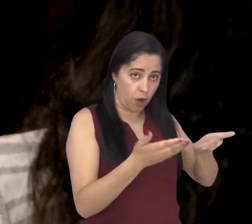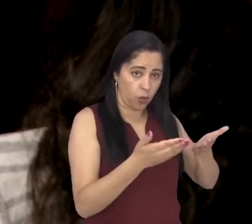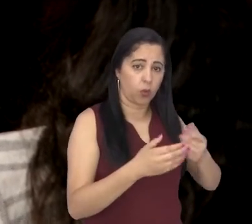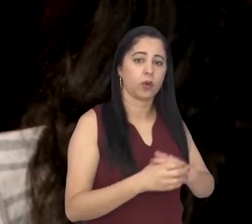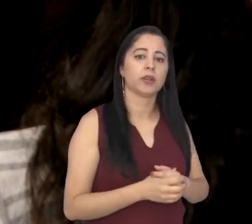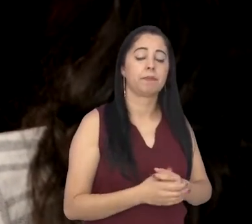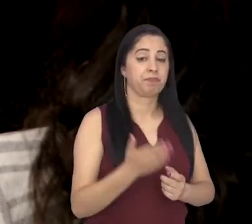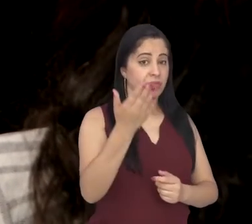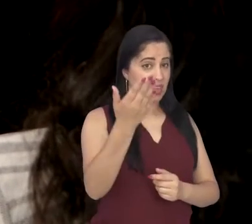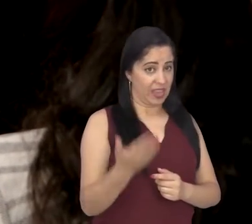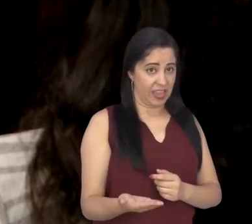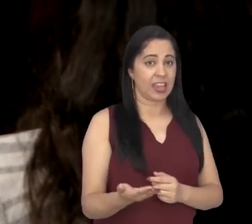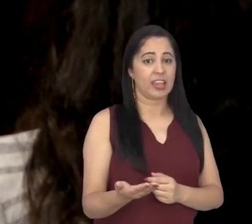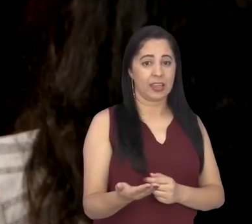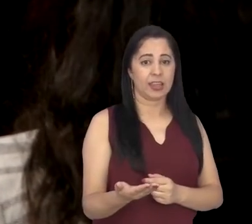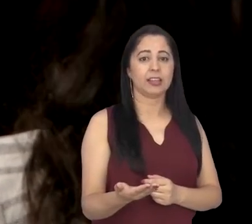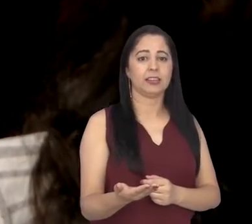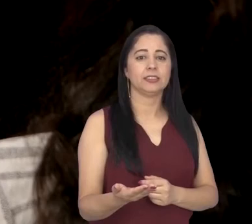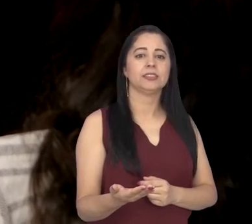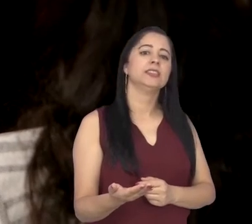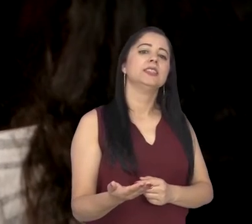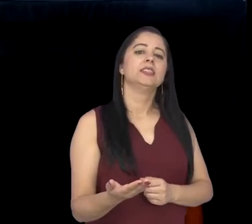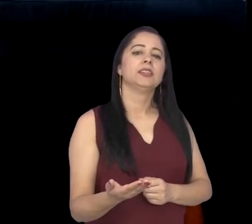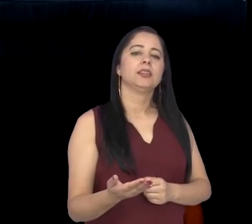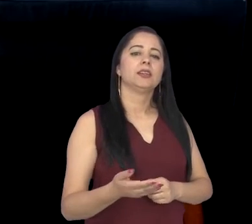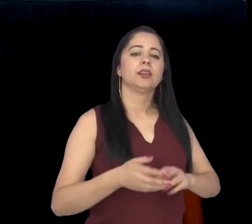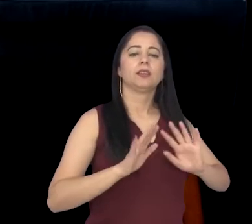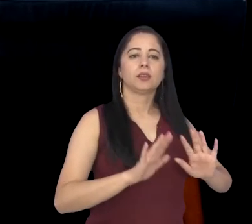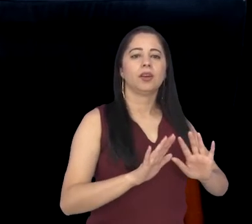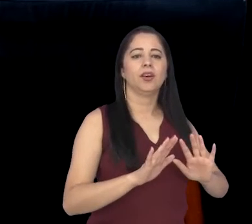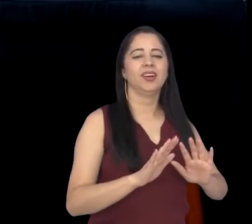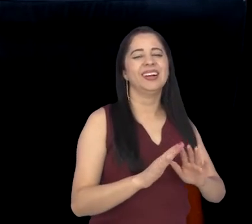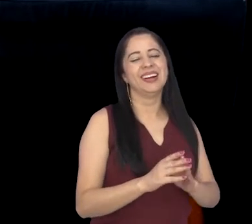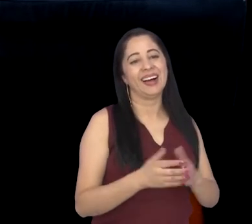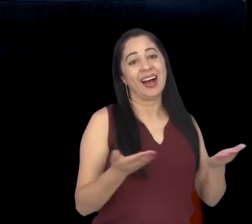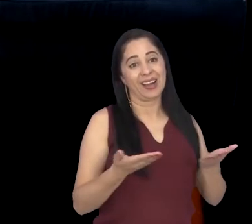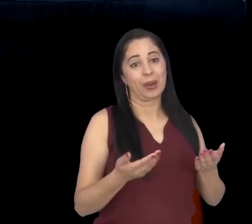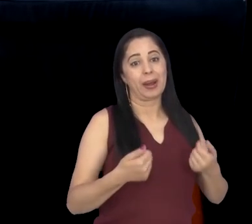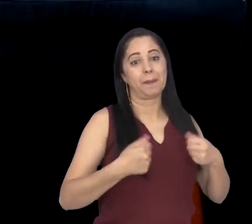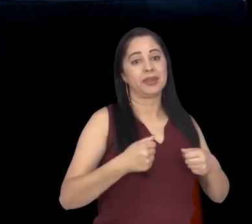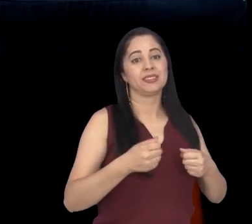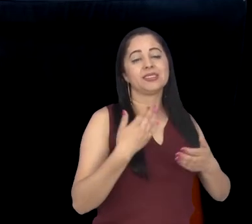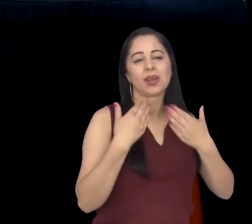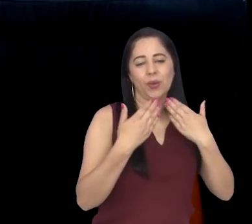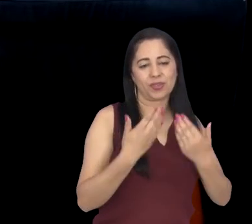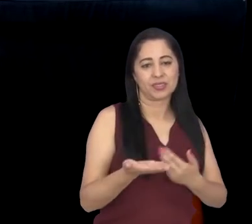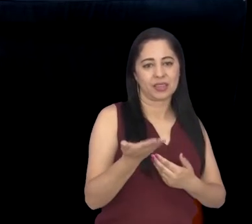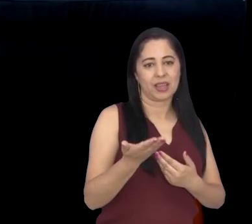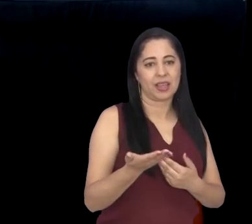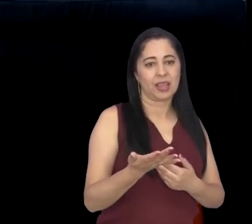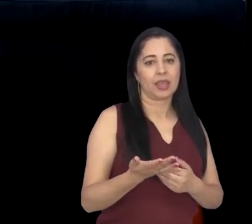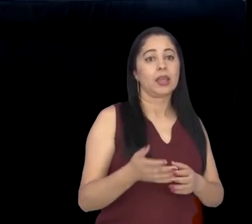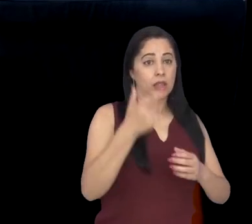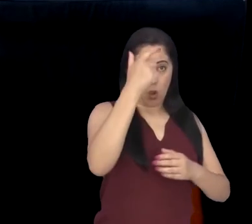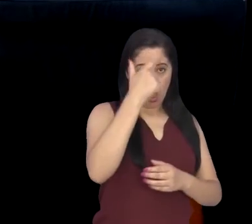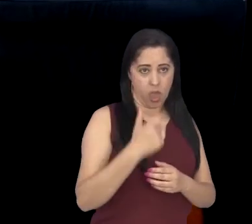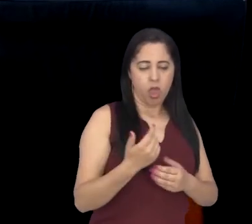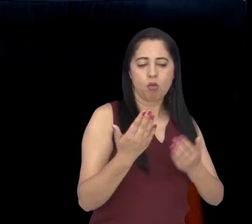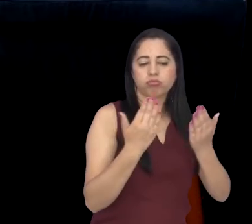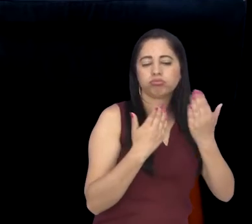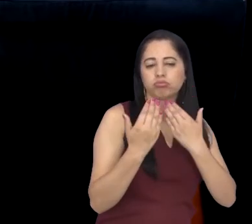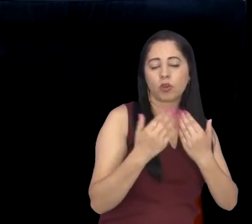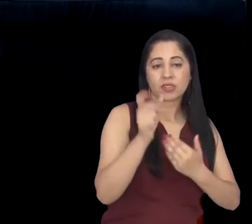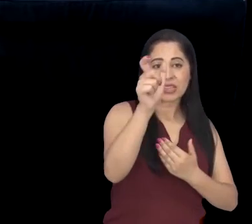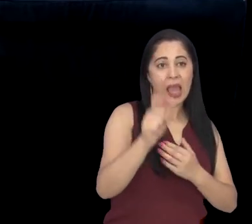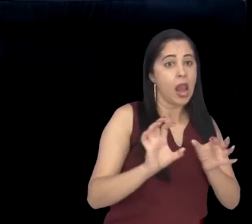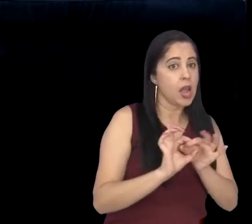É que o Caetano, a Dedé faz tudo por ele agora, né? Então tem que falar com a Dedé primeiro. A não ser quando ele dá o show, que eu tenho a liberdade com o Caetano de ir no